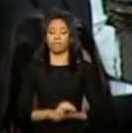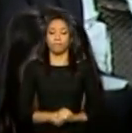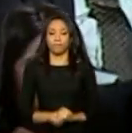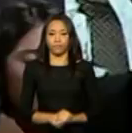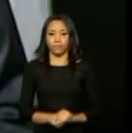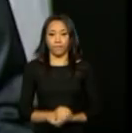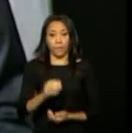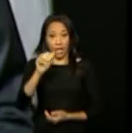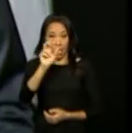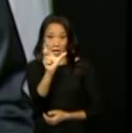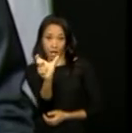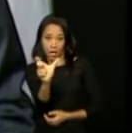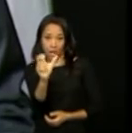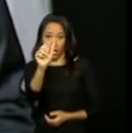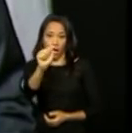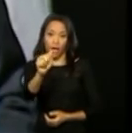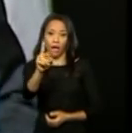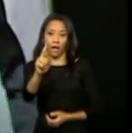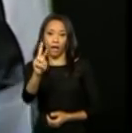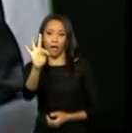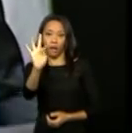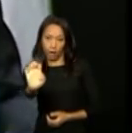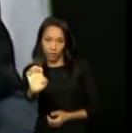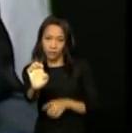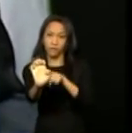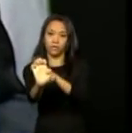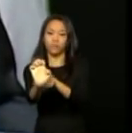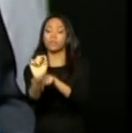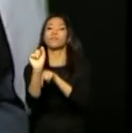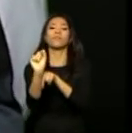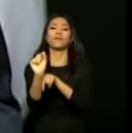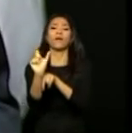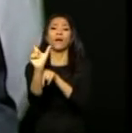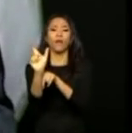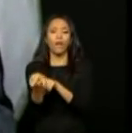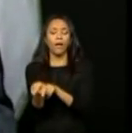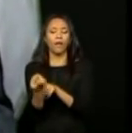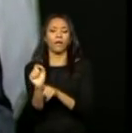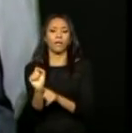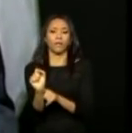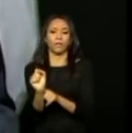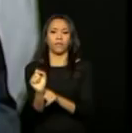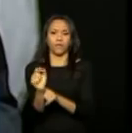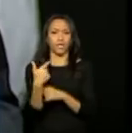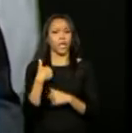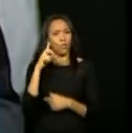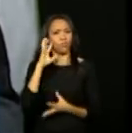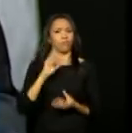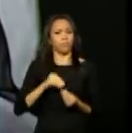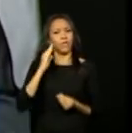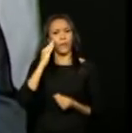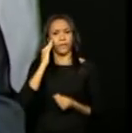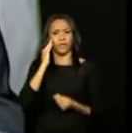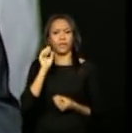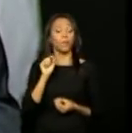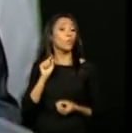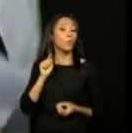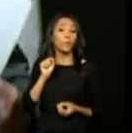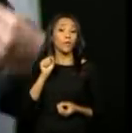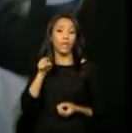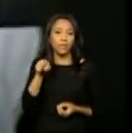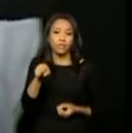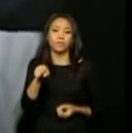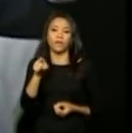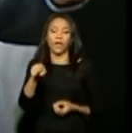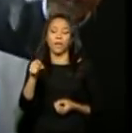A arte, isso que eu vou dizer, é um manifesto do como eu compreendo isso, é aquilo que nos permite